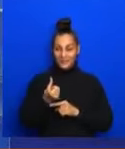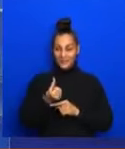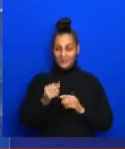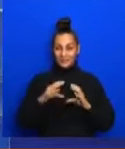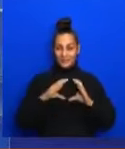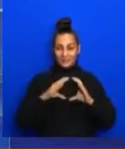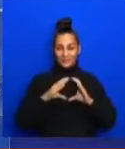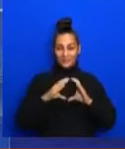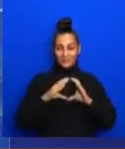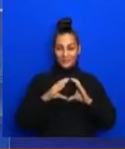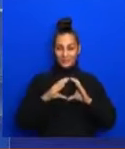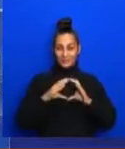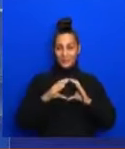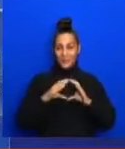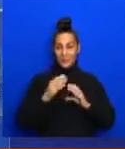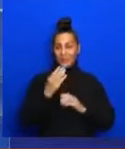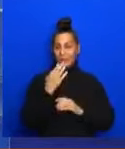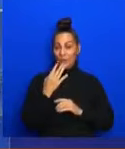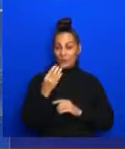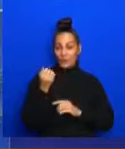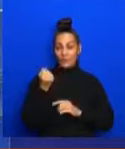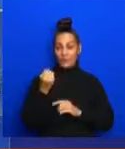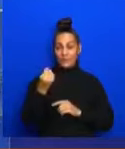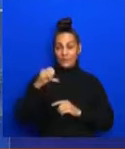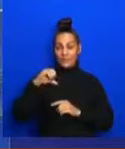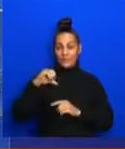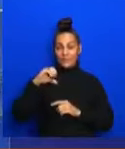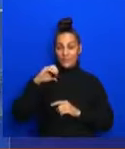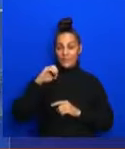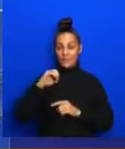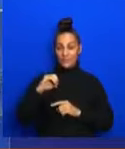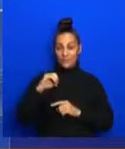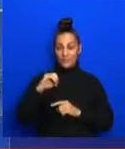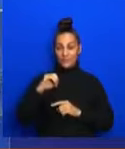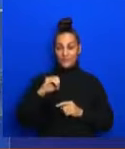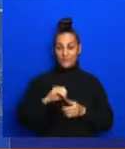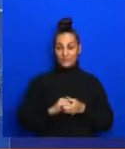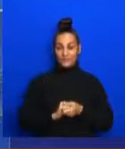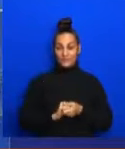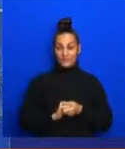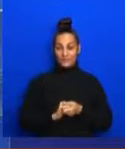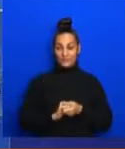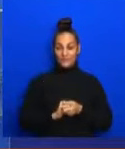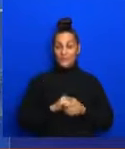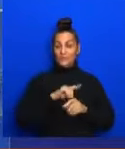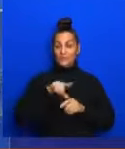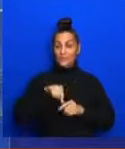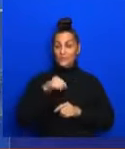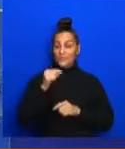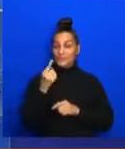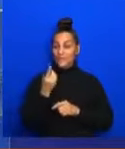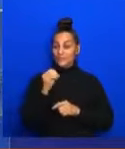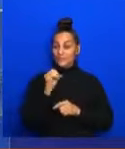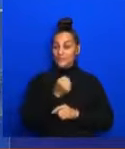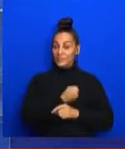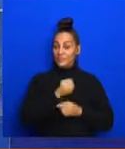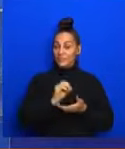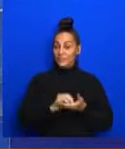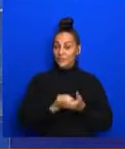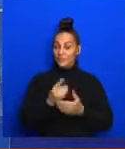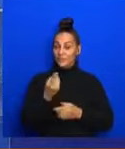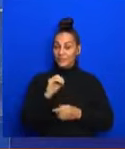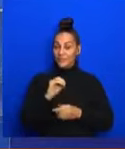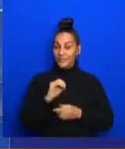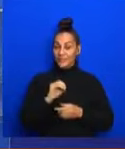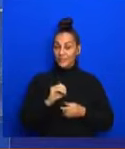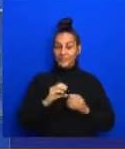sextas. Bola branca 90. Branca número 90. Foram sorteados 10 números, faltam